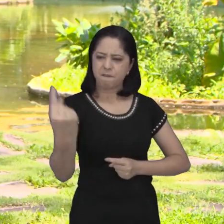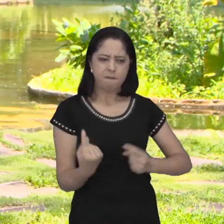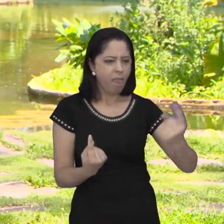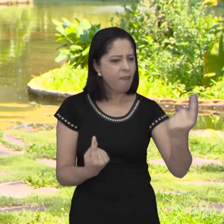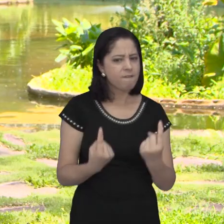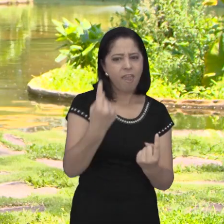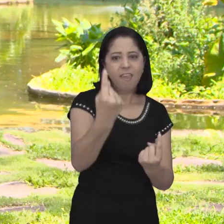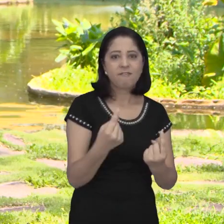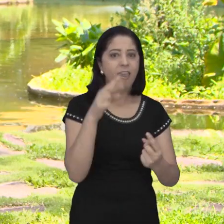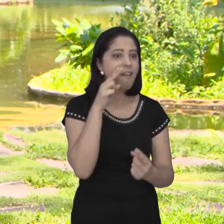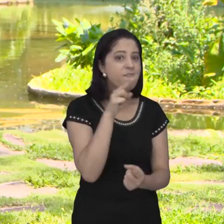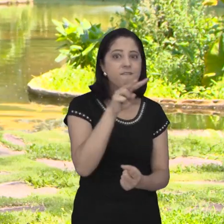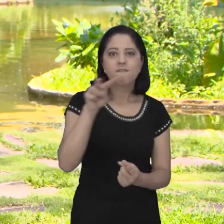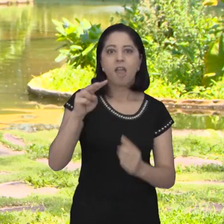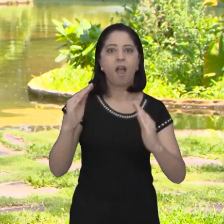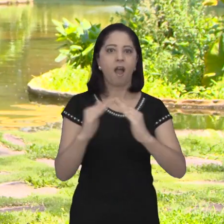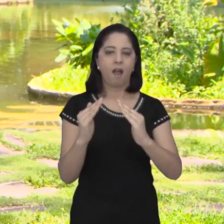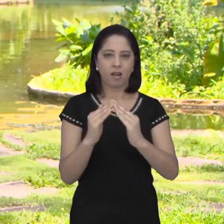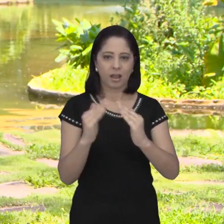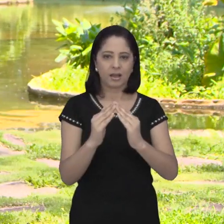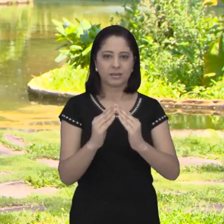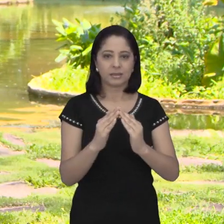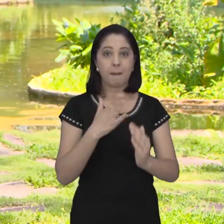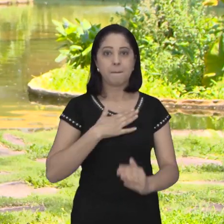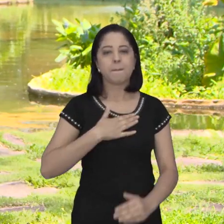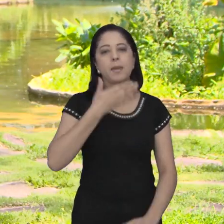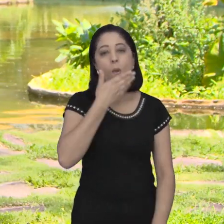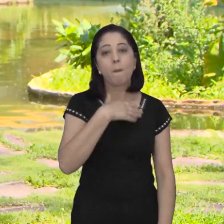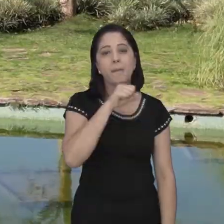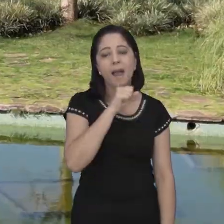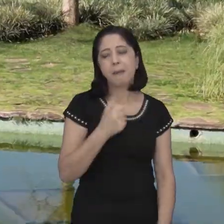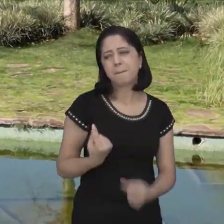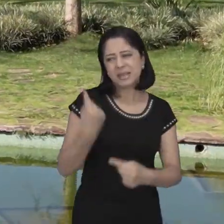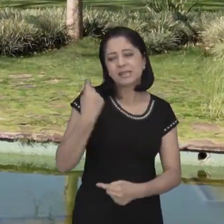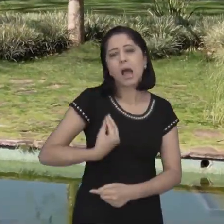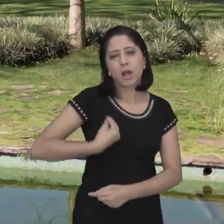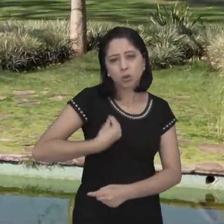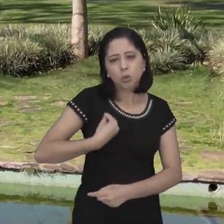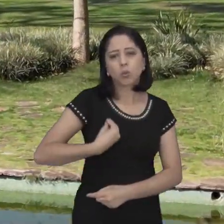somente de uma conservação, um trabalho de conservação.